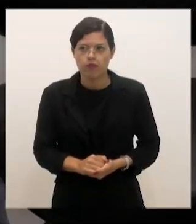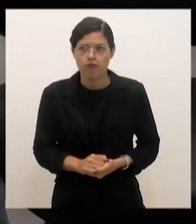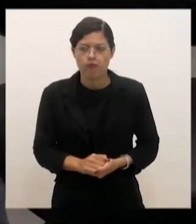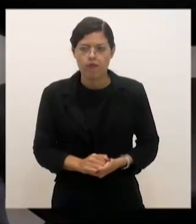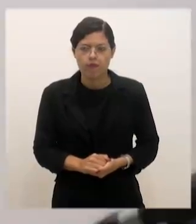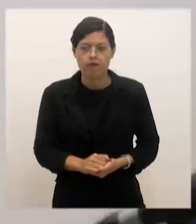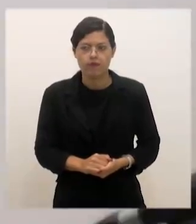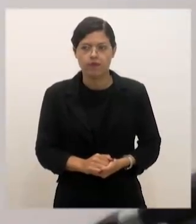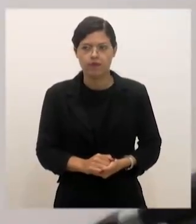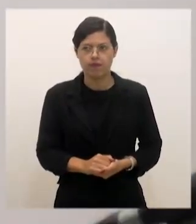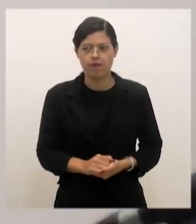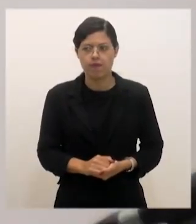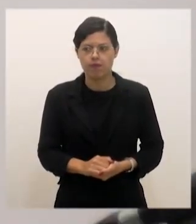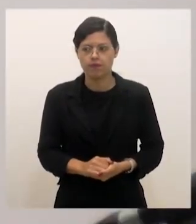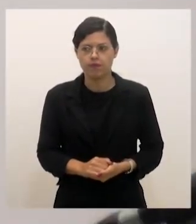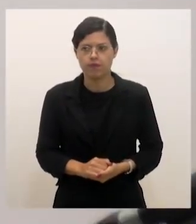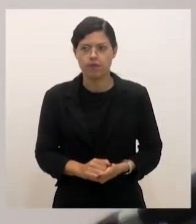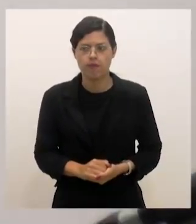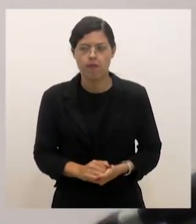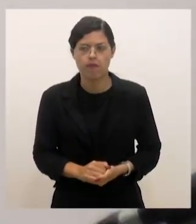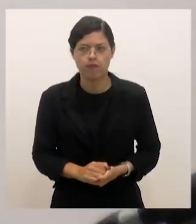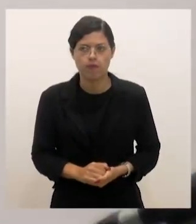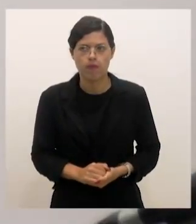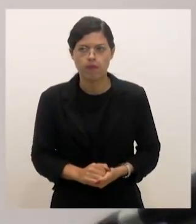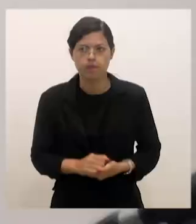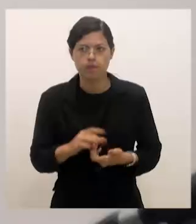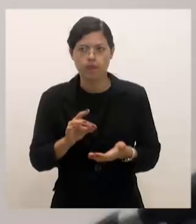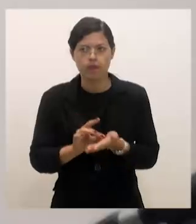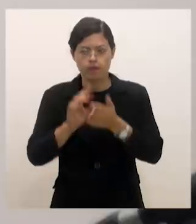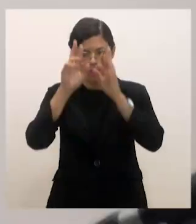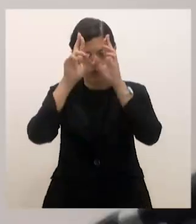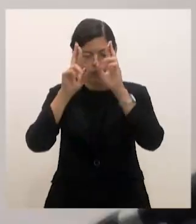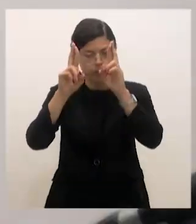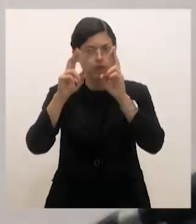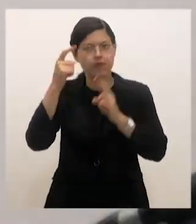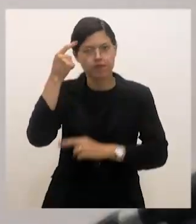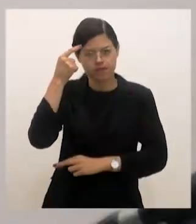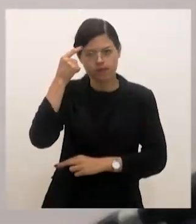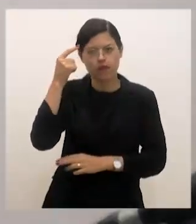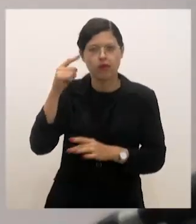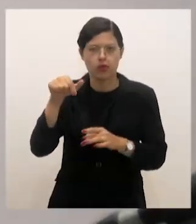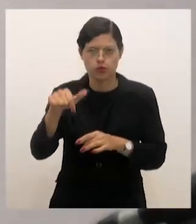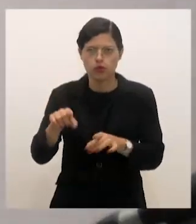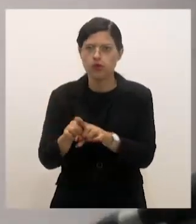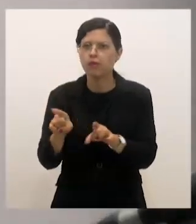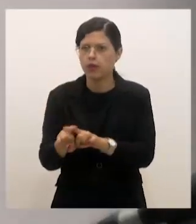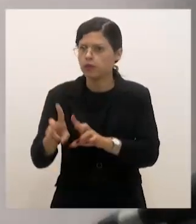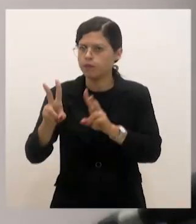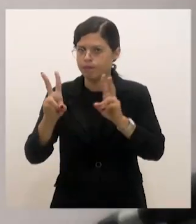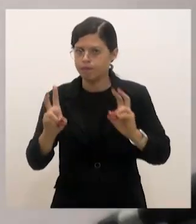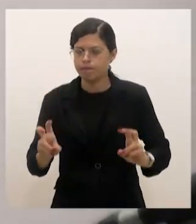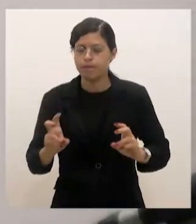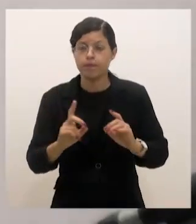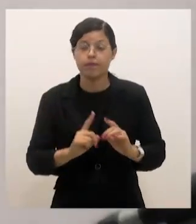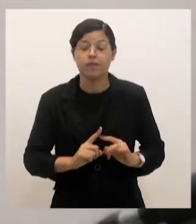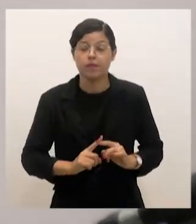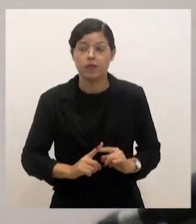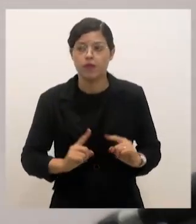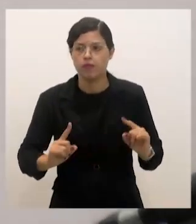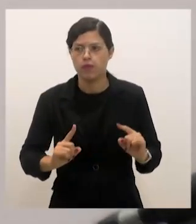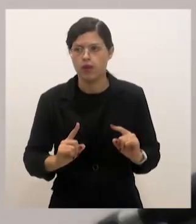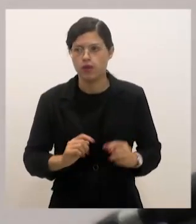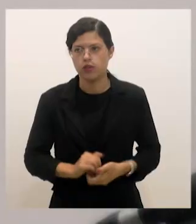Na verdade, eu respeito muito, inclusive a gente pensou nessa tese, né? Mas a questão é